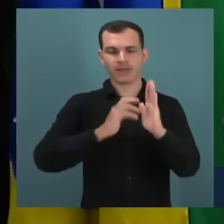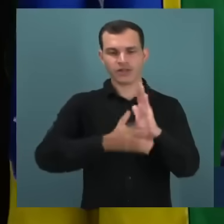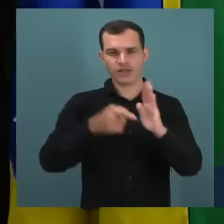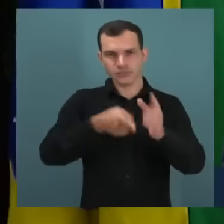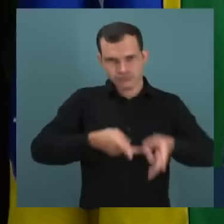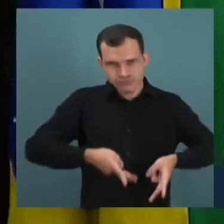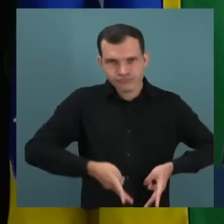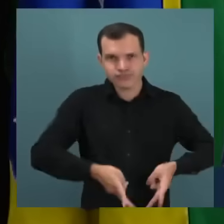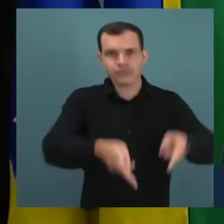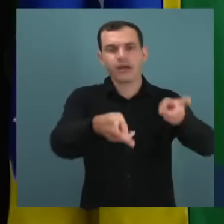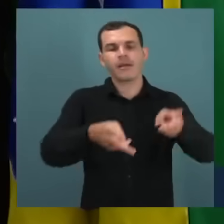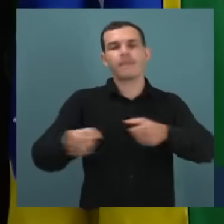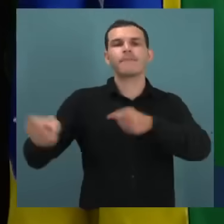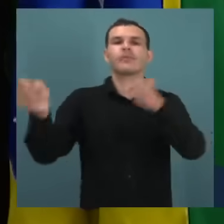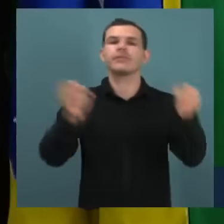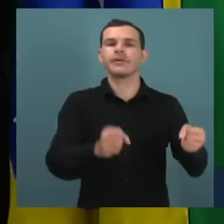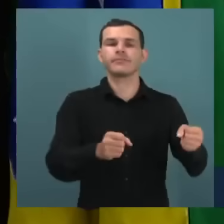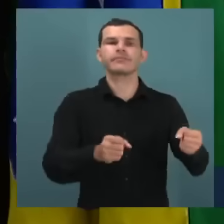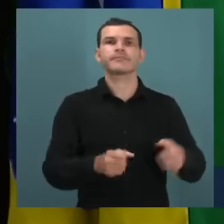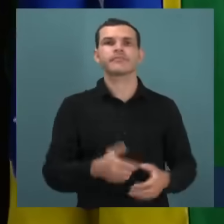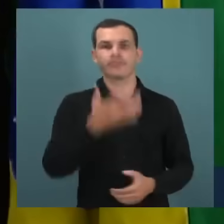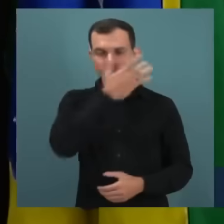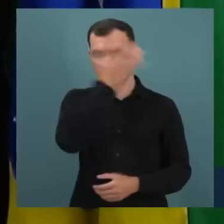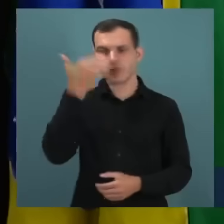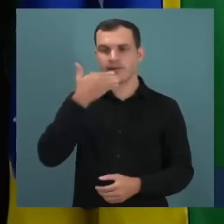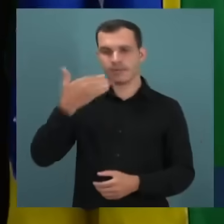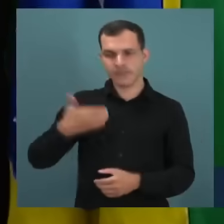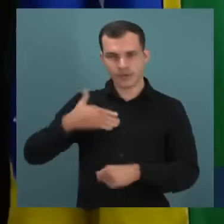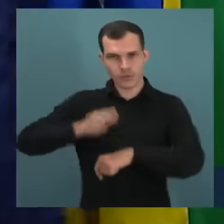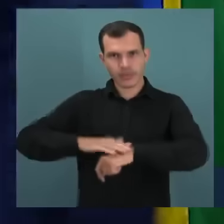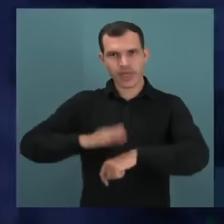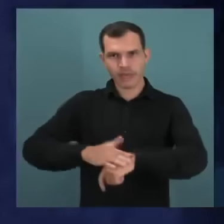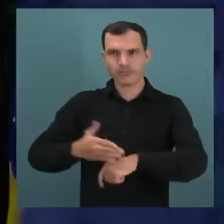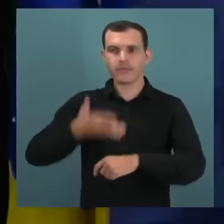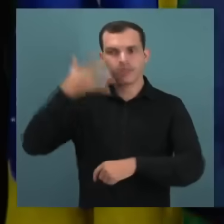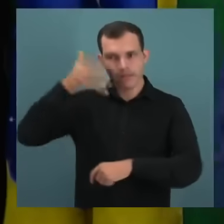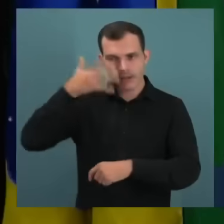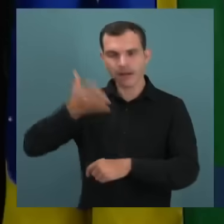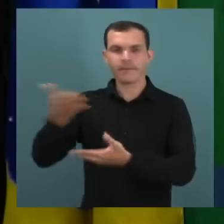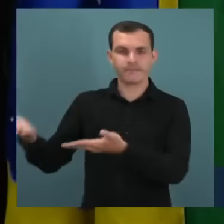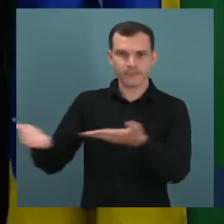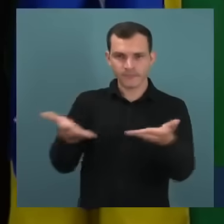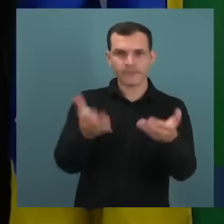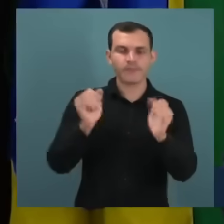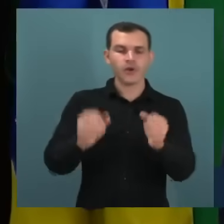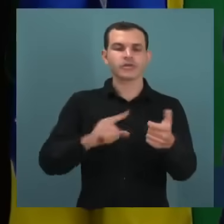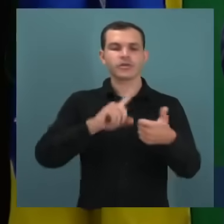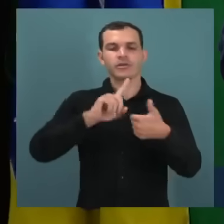Vou dar uma parte àqueles que me solicitaram, inicialmente ao Bagato,